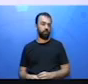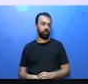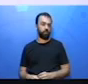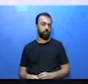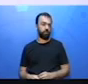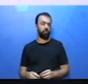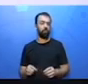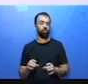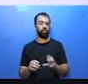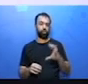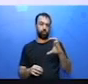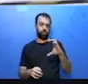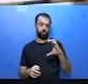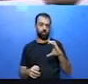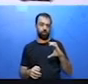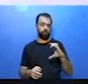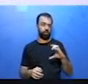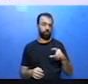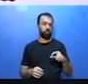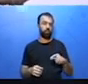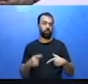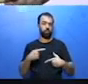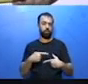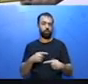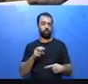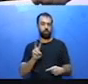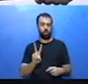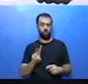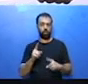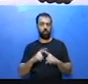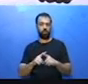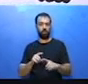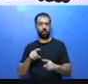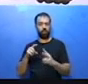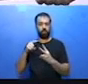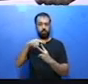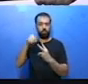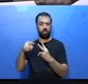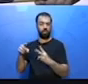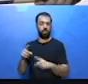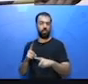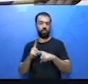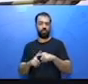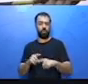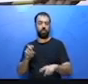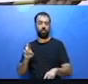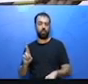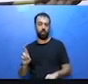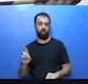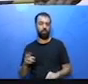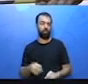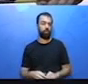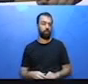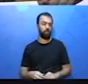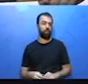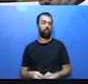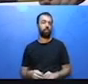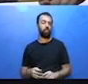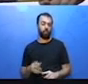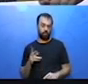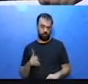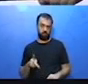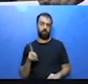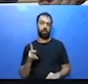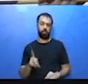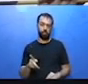O comprimento é 2 vezes o π vezes o raio. A fórmula não muda. Então, sempre que o exercício